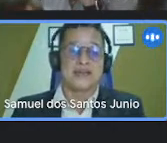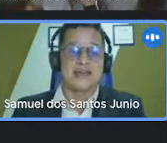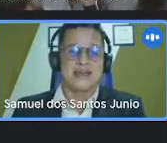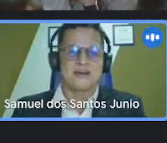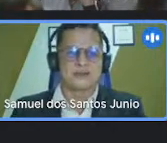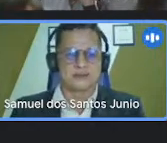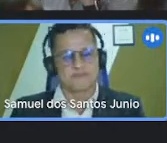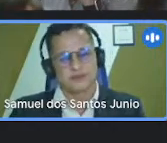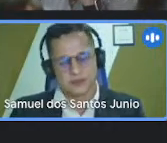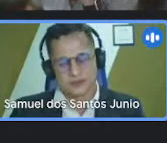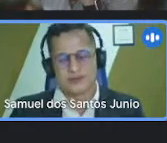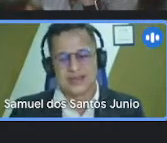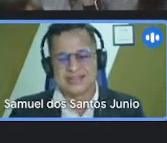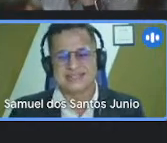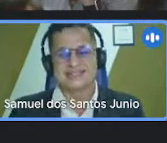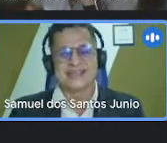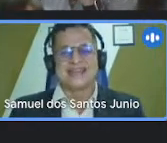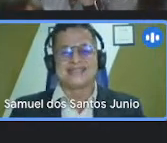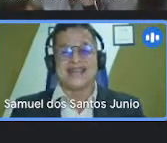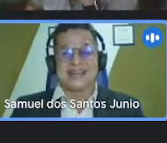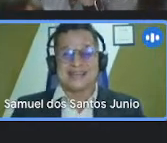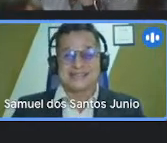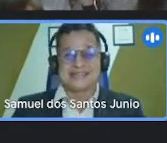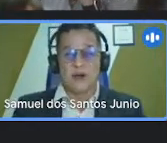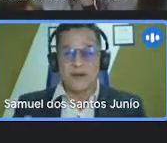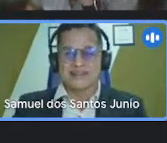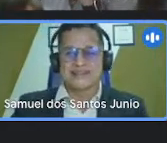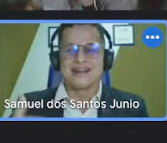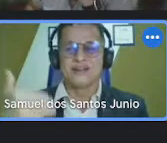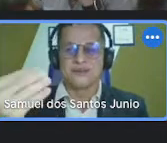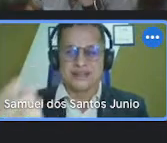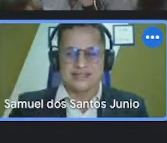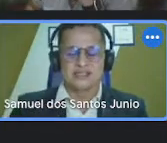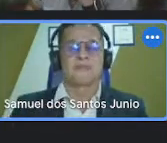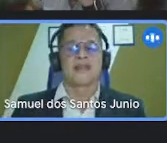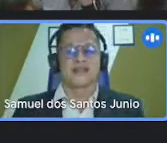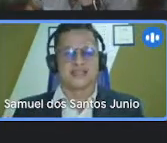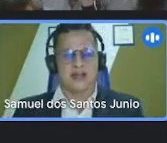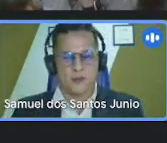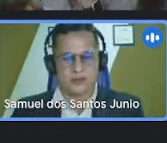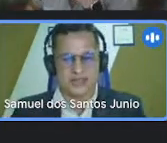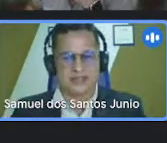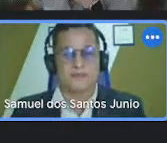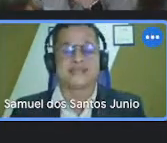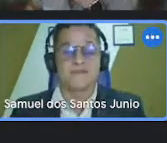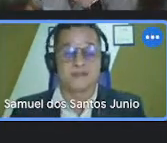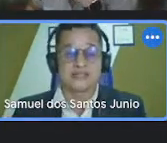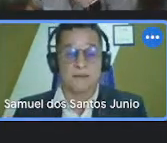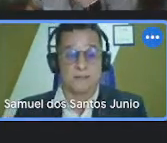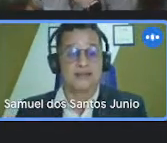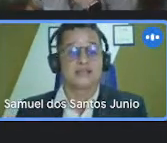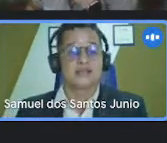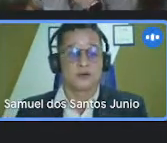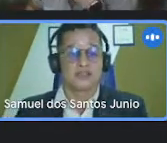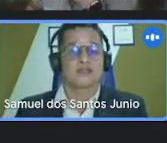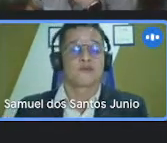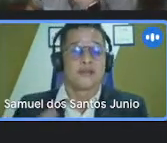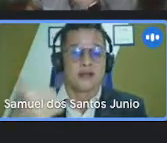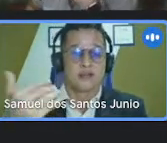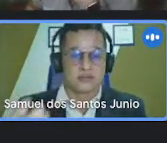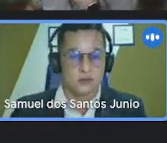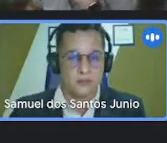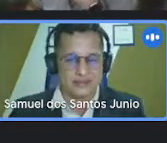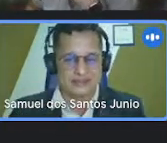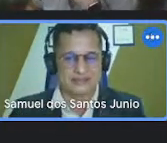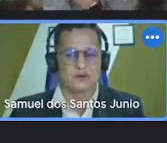porque os estudantes já estão entrando nesse de planejar o projeto, mas se você já planejar o projeto